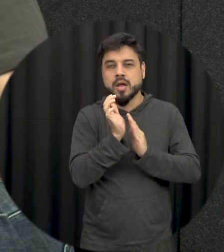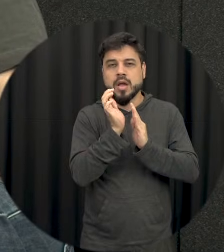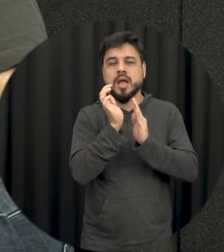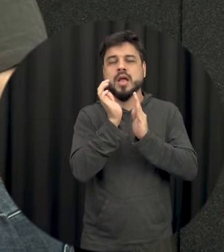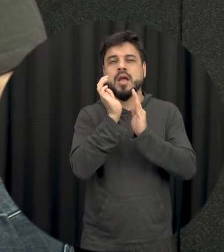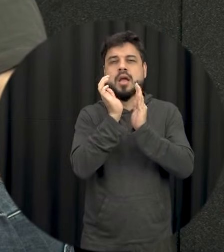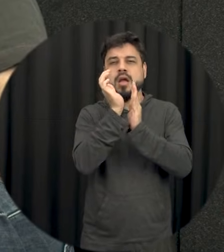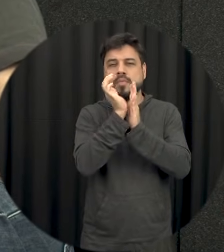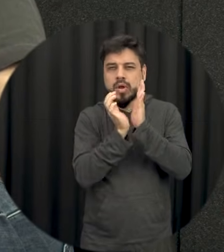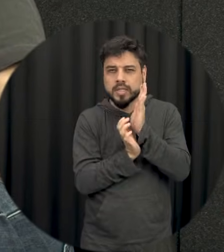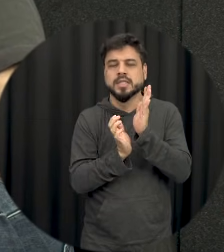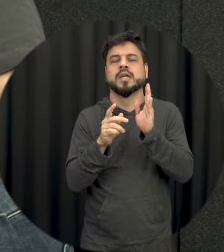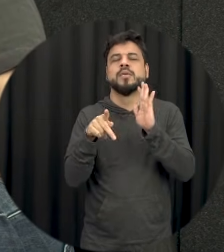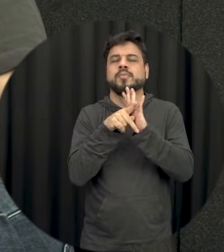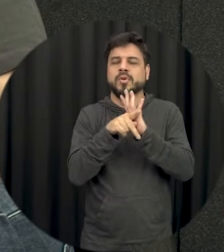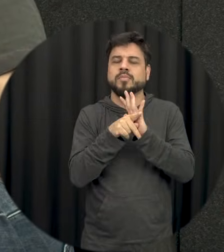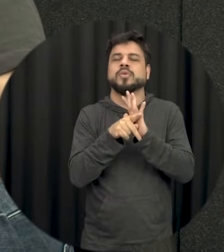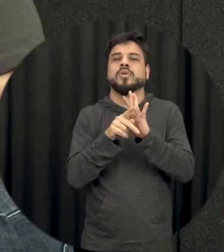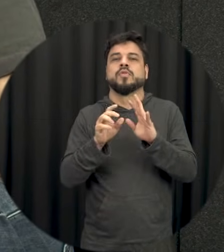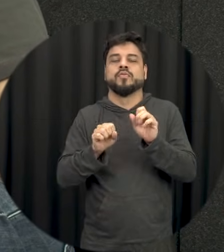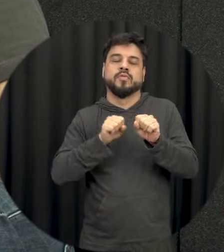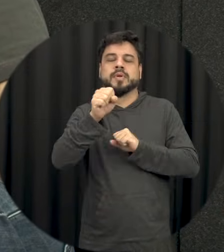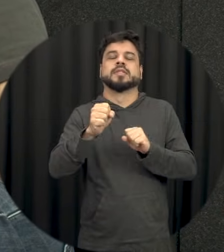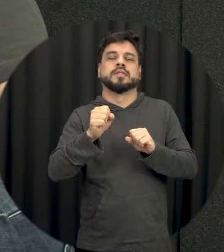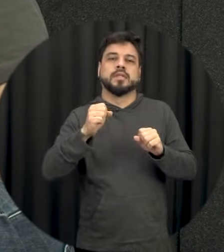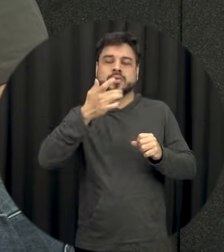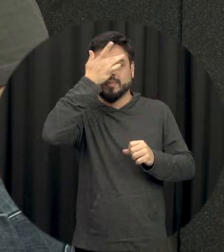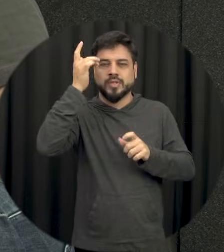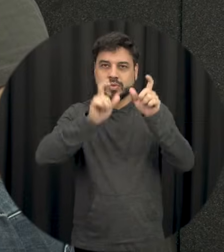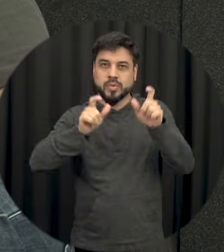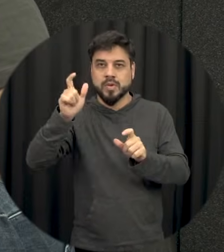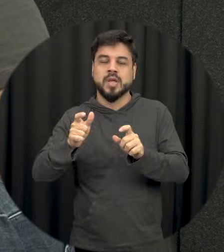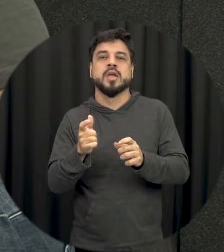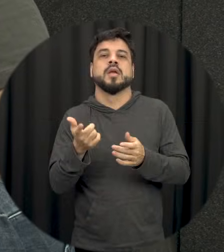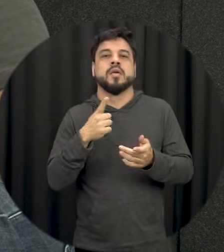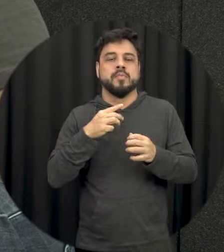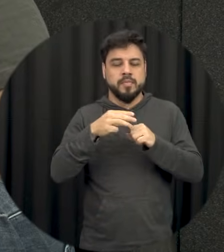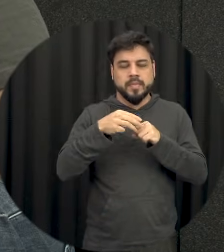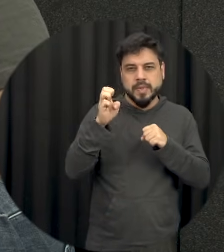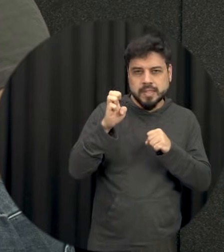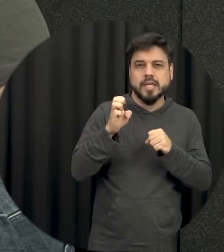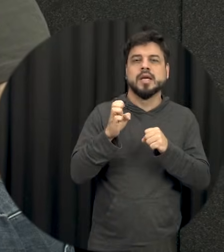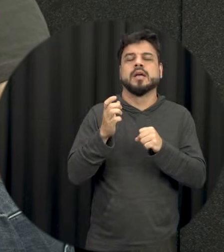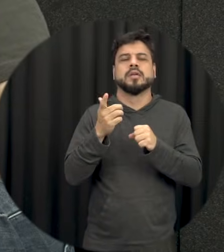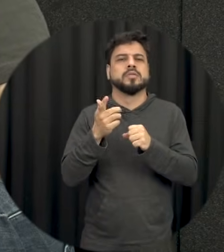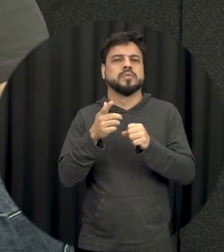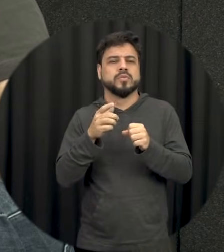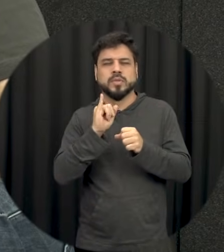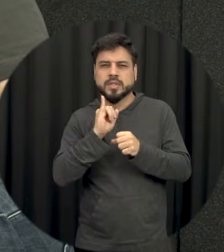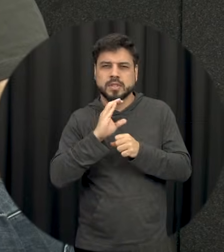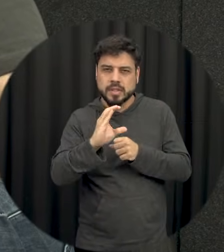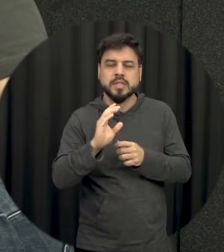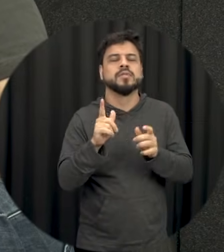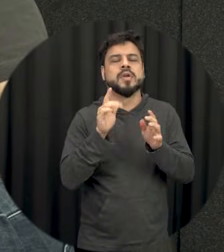gente orienta iniciação científica, mestrado, quem não tem doutorado ainda, mas eu orientava muito doutorado lá na Paraíba. Então isso dá